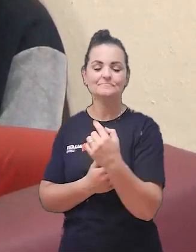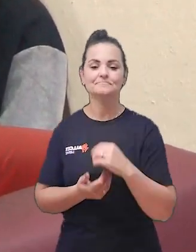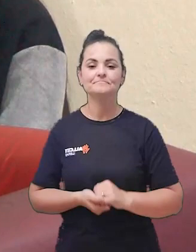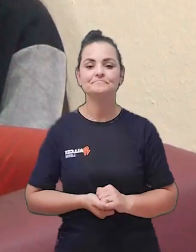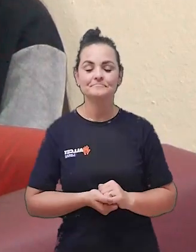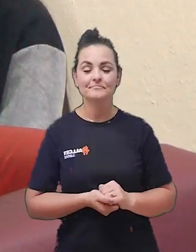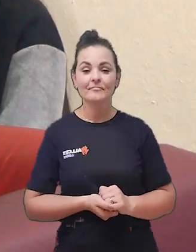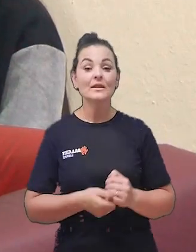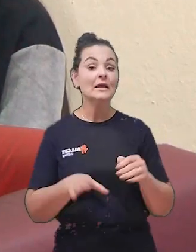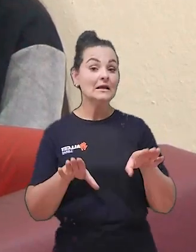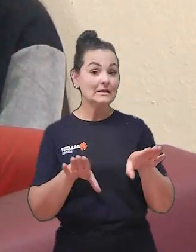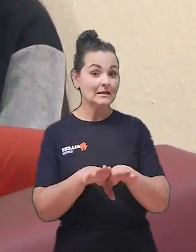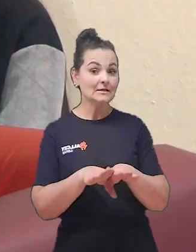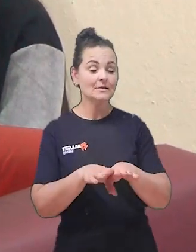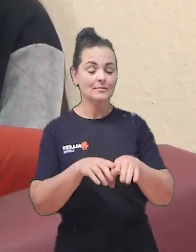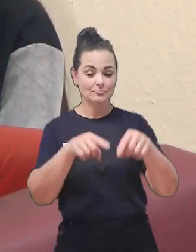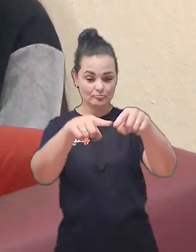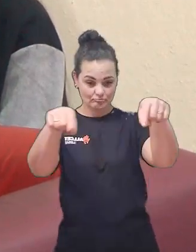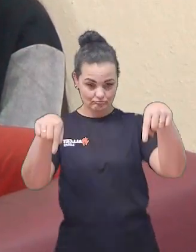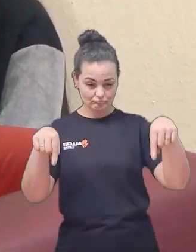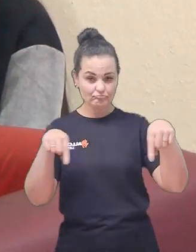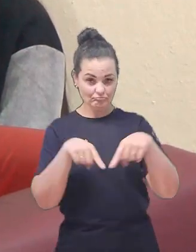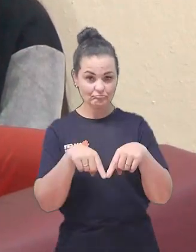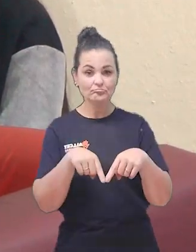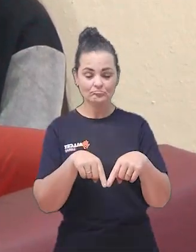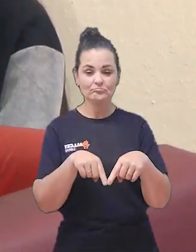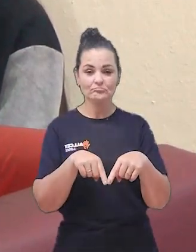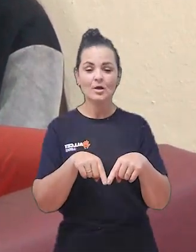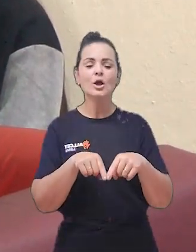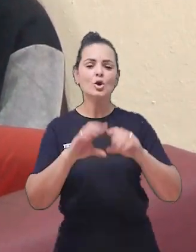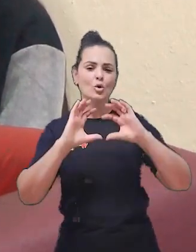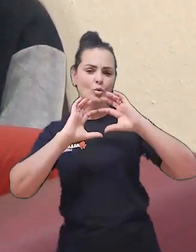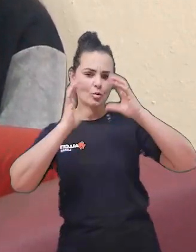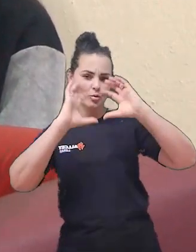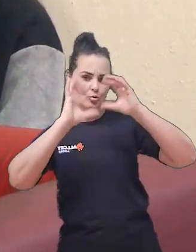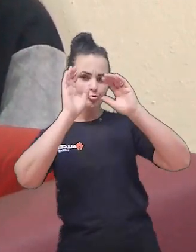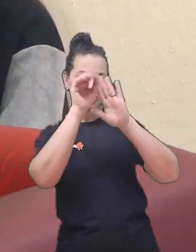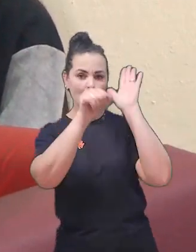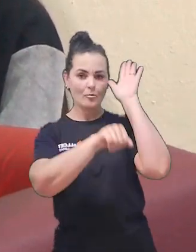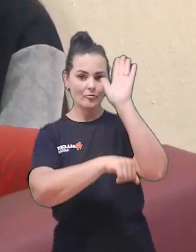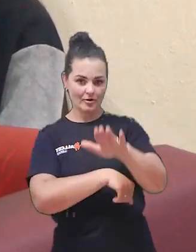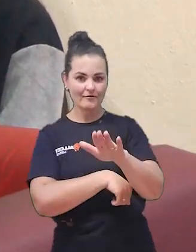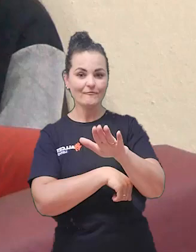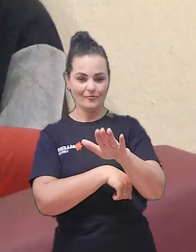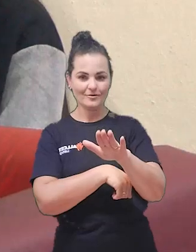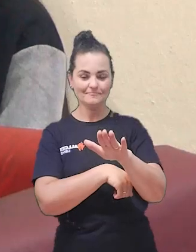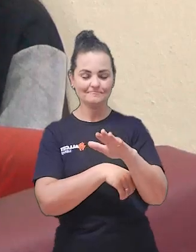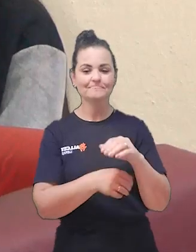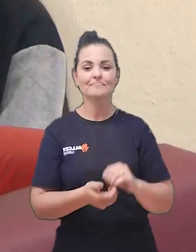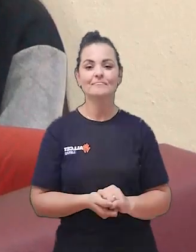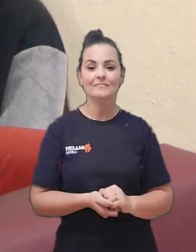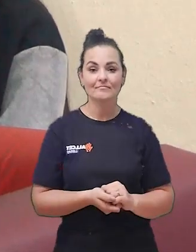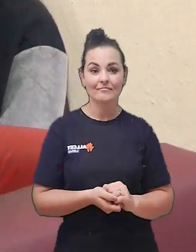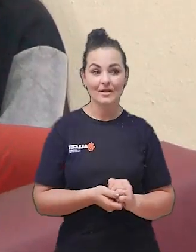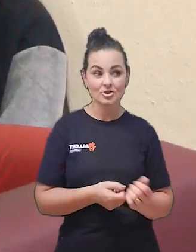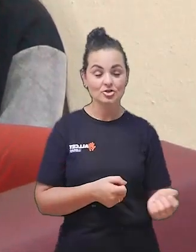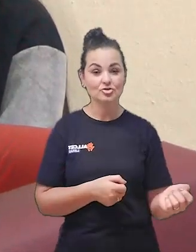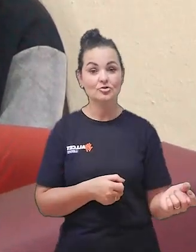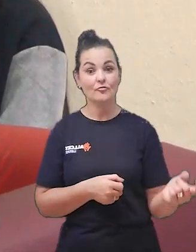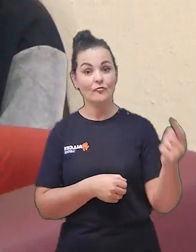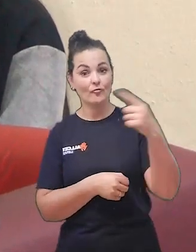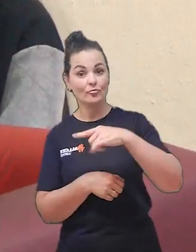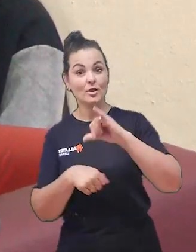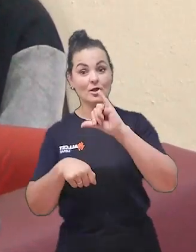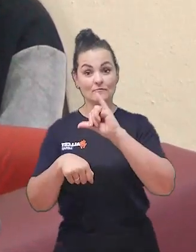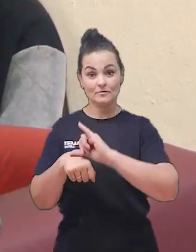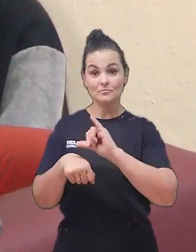muito bem vôlei, né? A gente chegou a jogar aqui na cidade também, que era um outro mundo para a